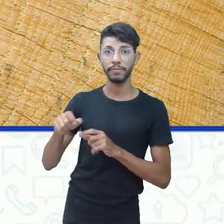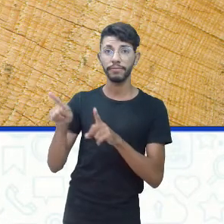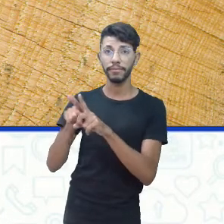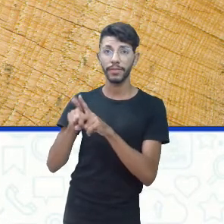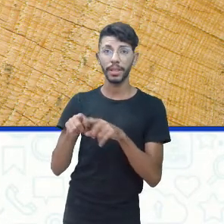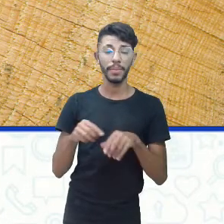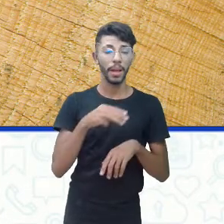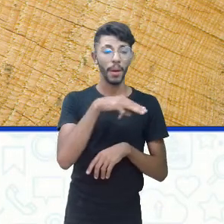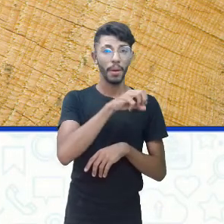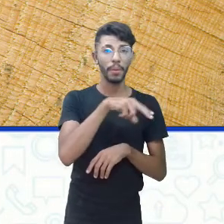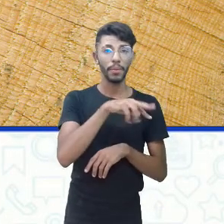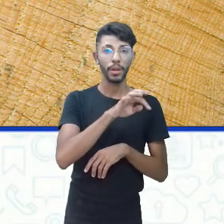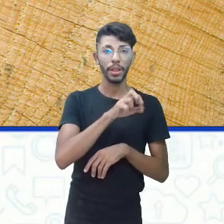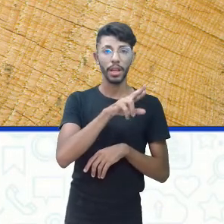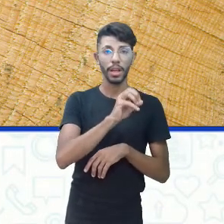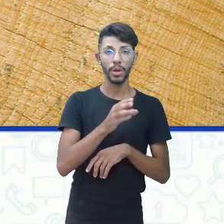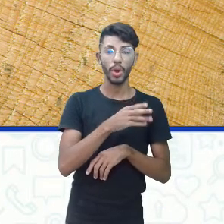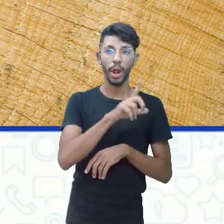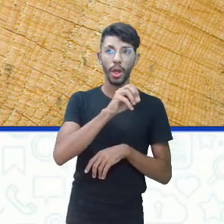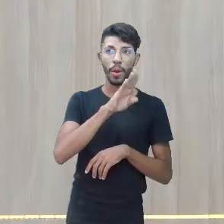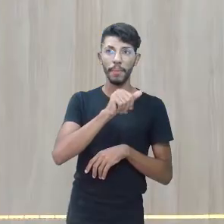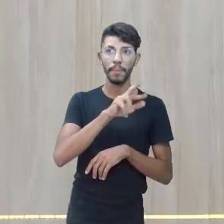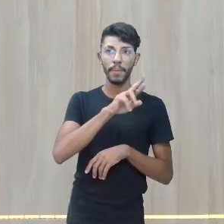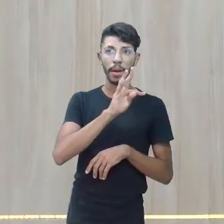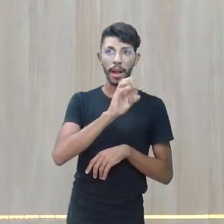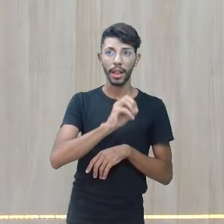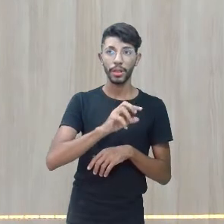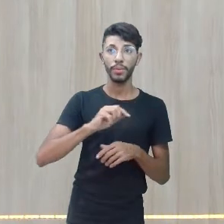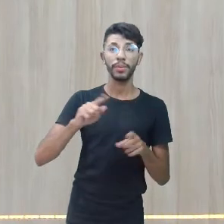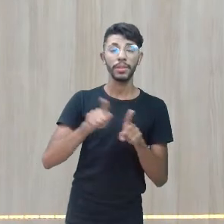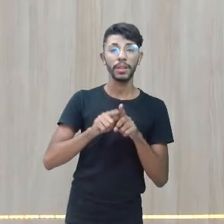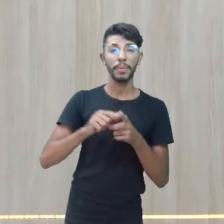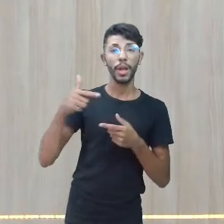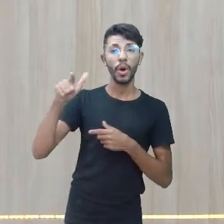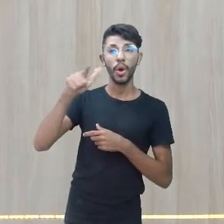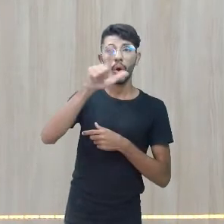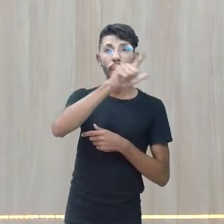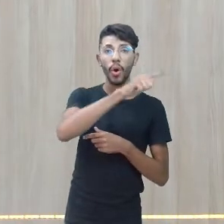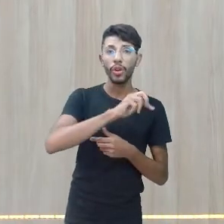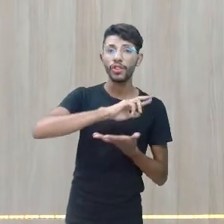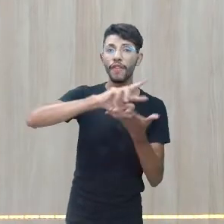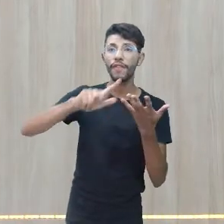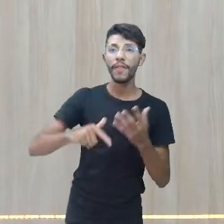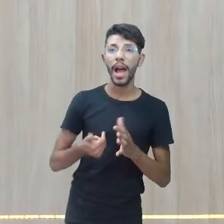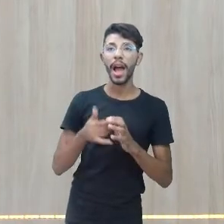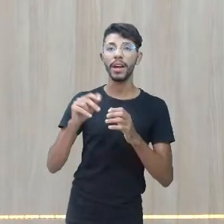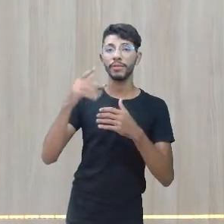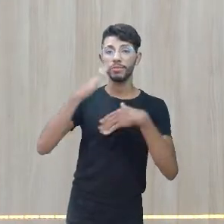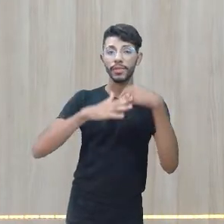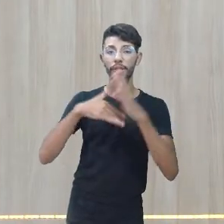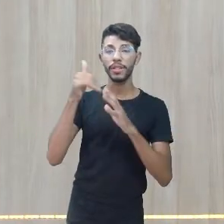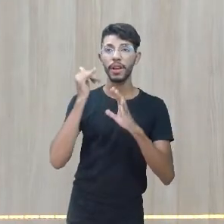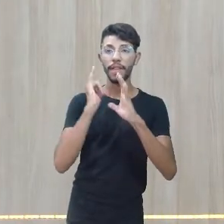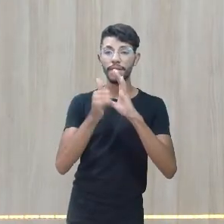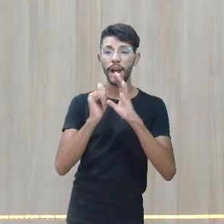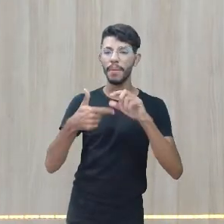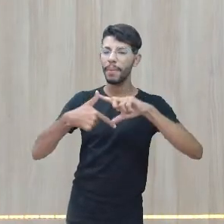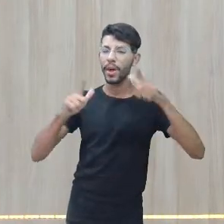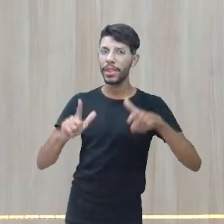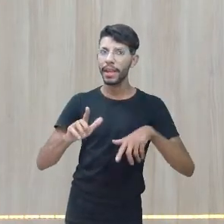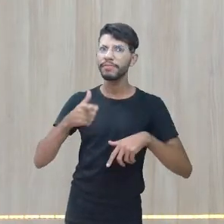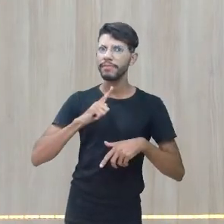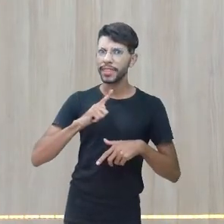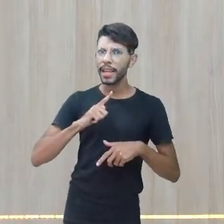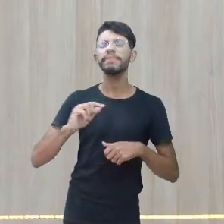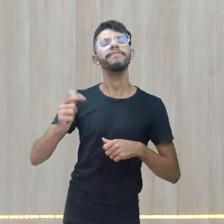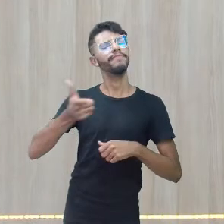fabulistas modernos. E aí, será que tem outros fabulistas? Tem sim, pesquisa. Nem